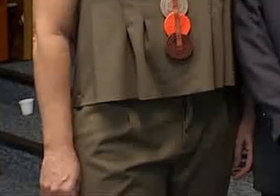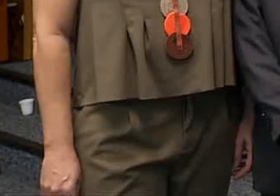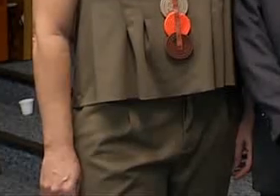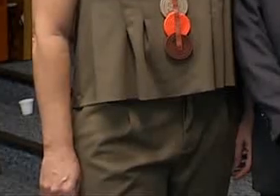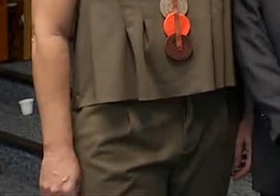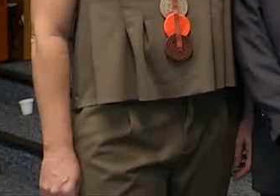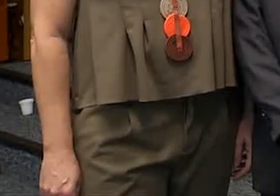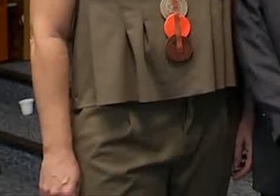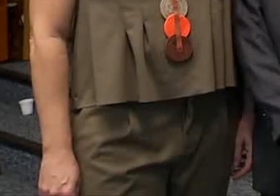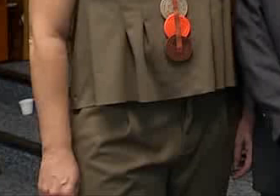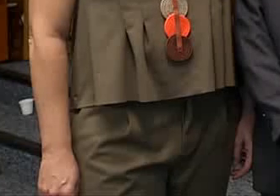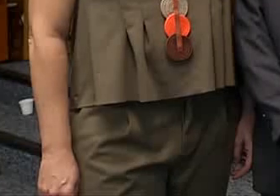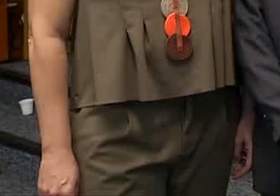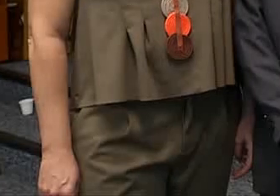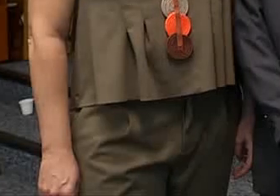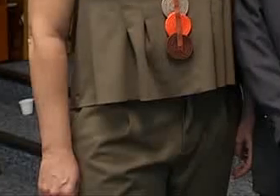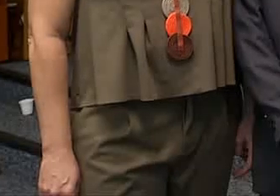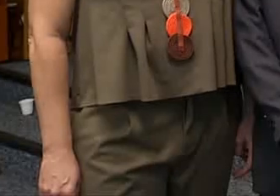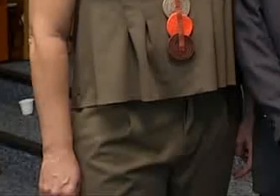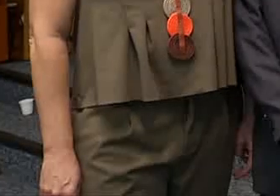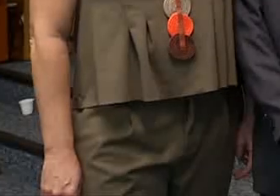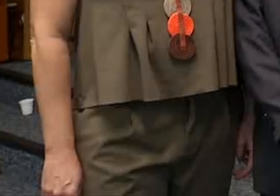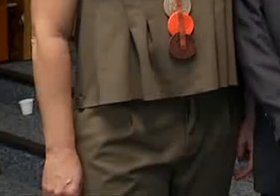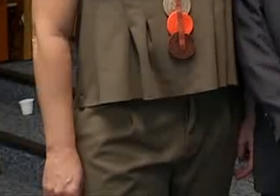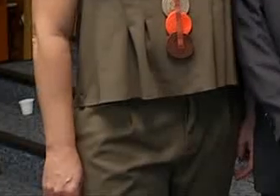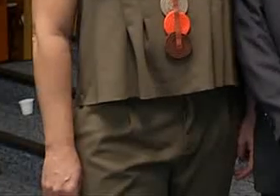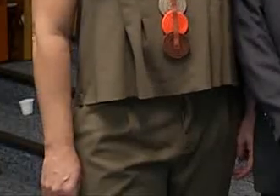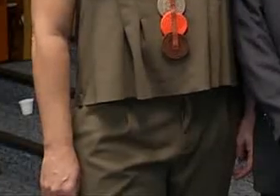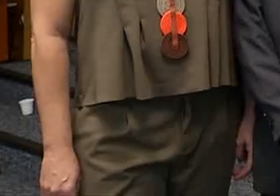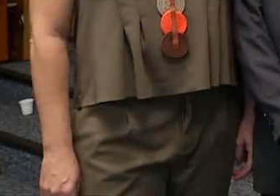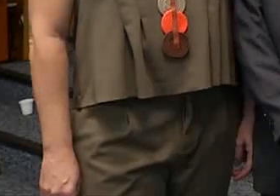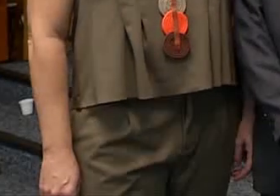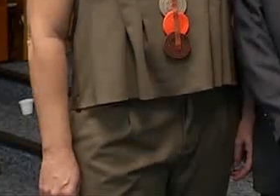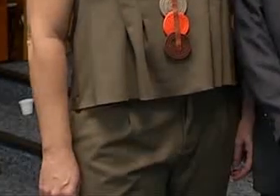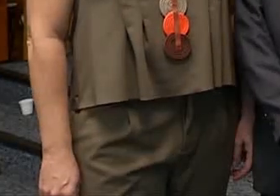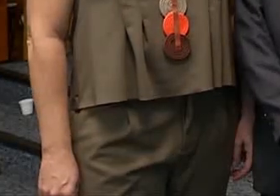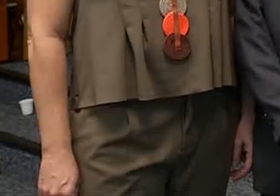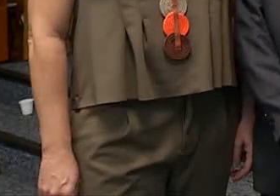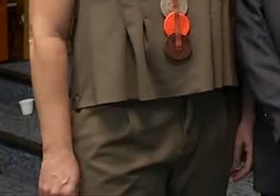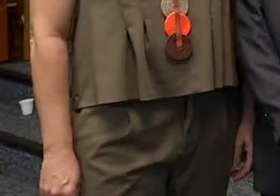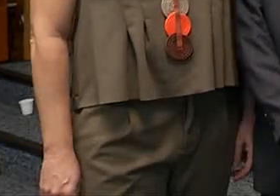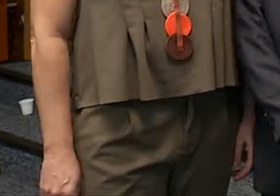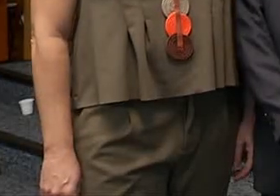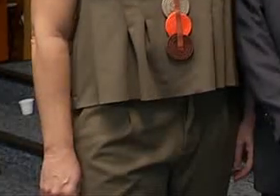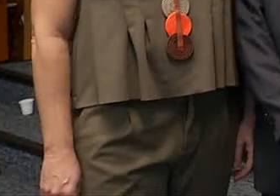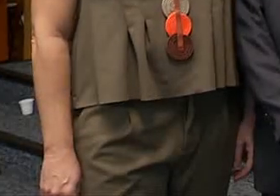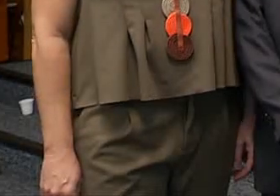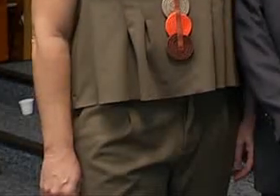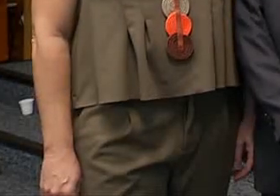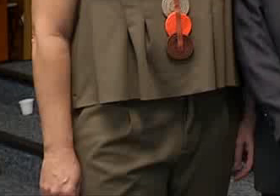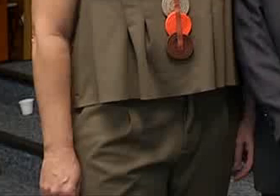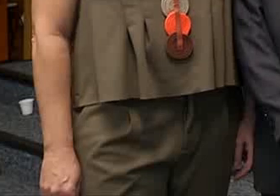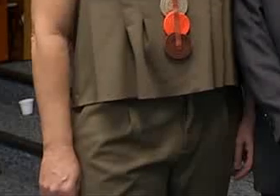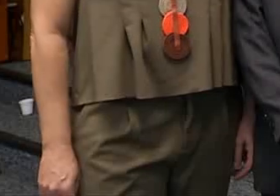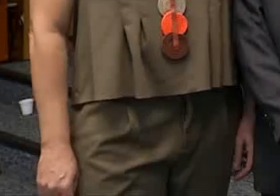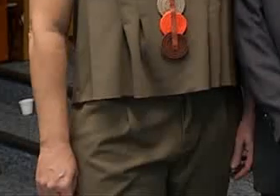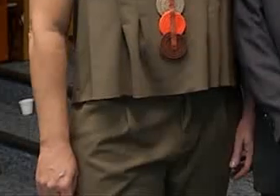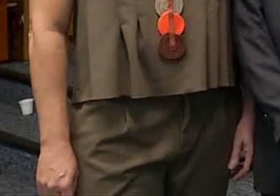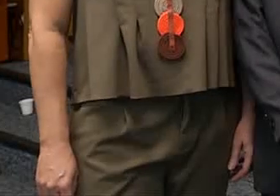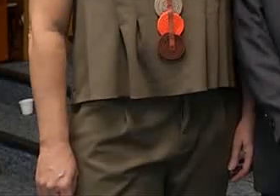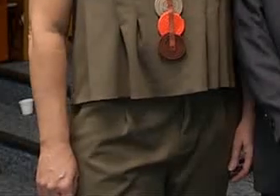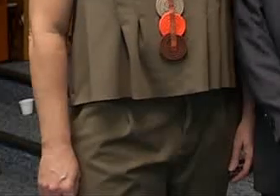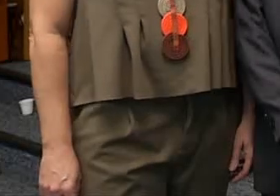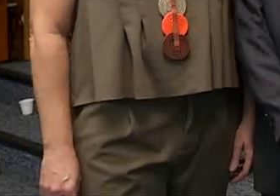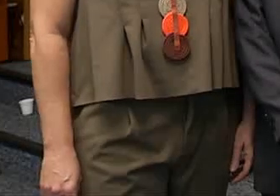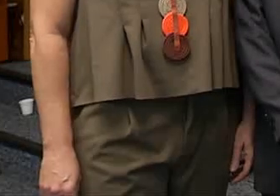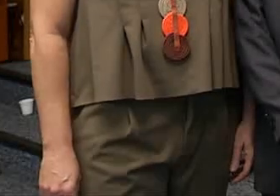tornar-se professor na faculdade onde também estudou. Na PUC, foi supervisor da residência médica na mesma especialidade que tem, coordenador